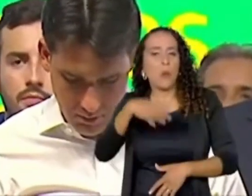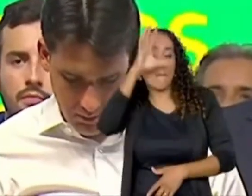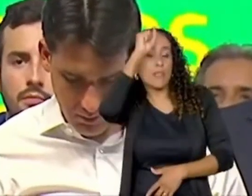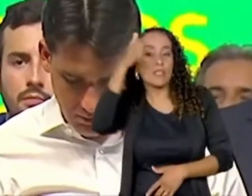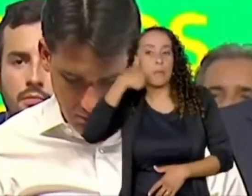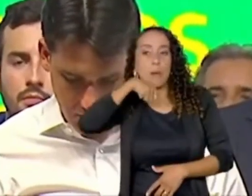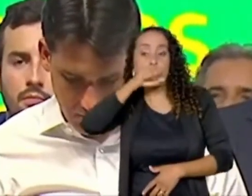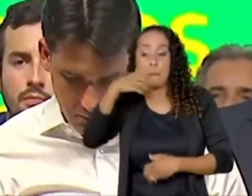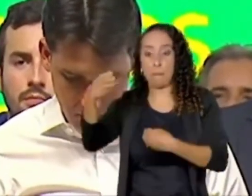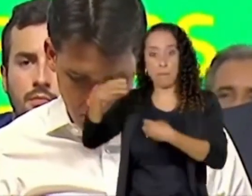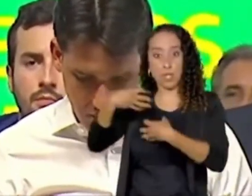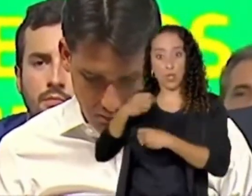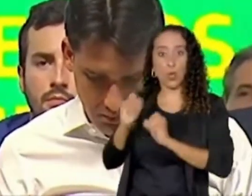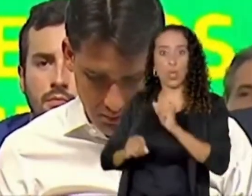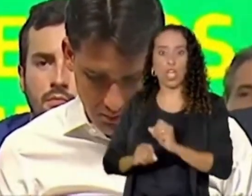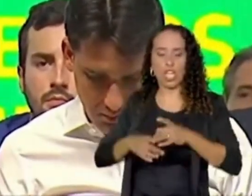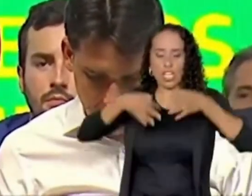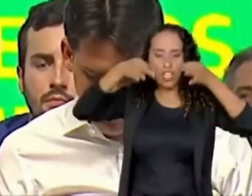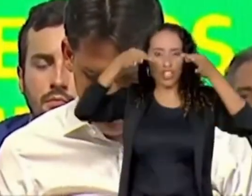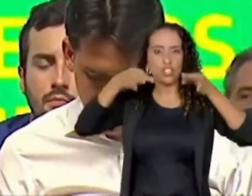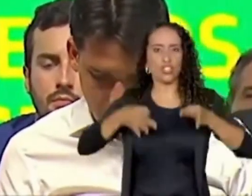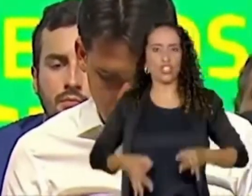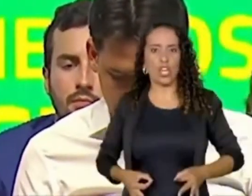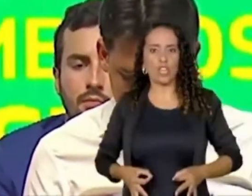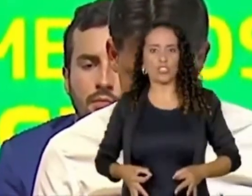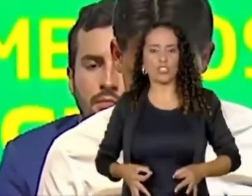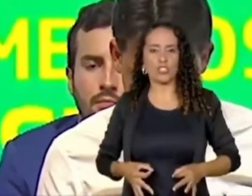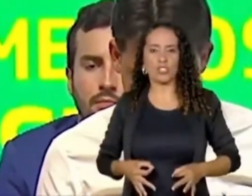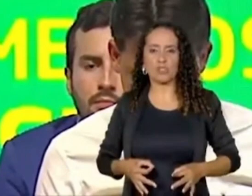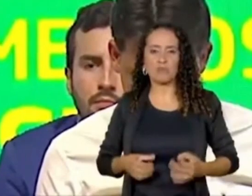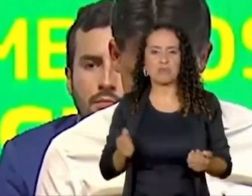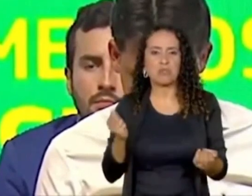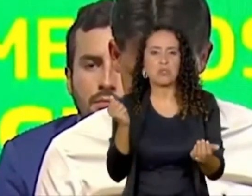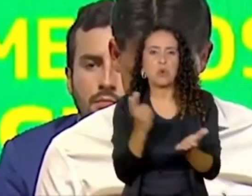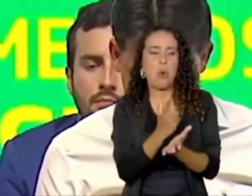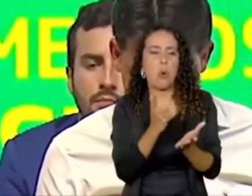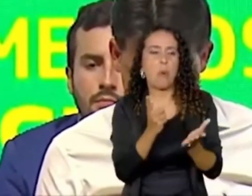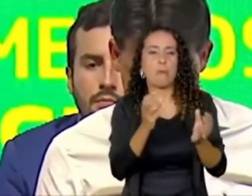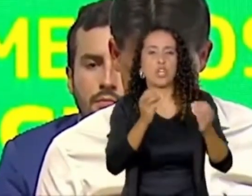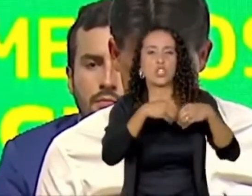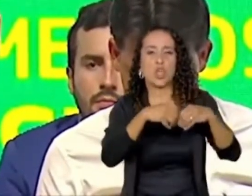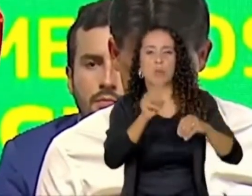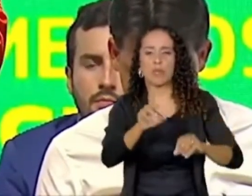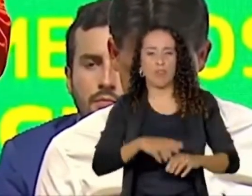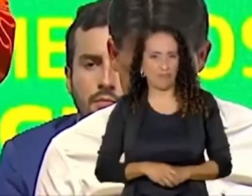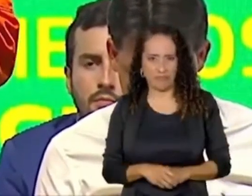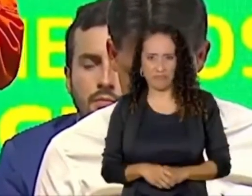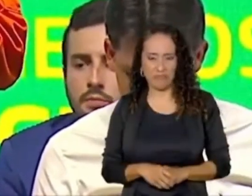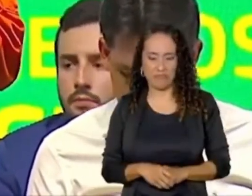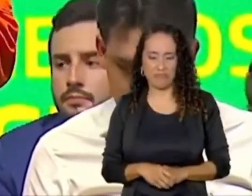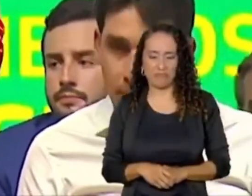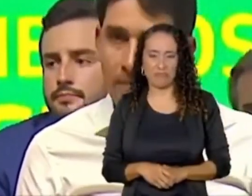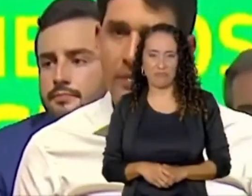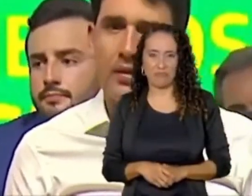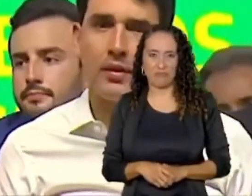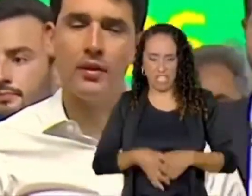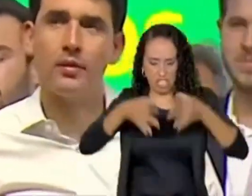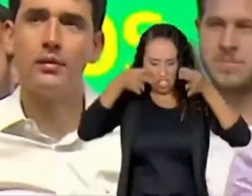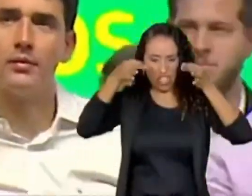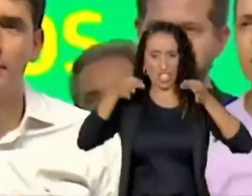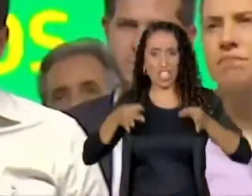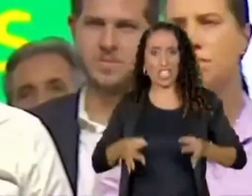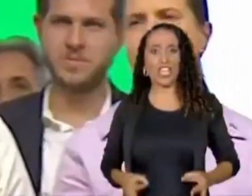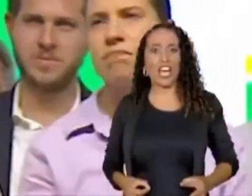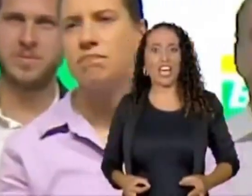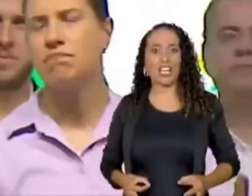mãe que dignidade a gente não compra em shopping. A gente não compra em free shop.